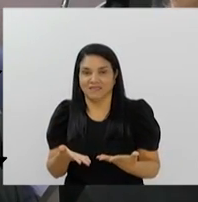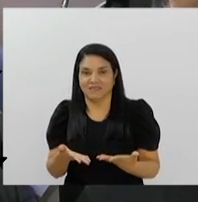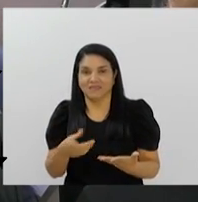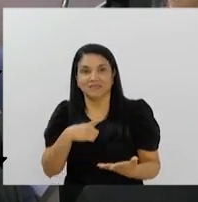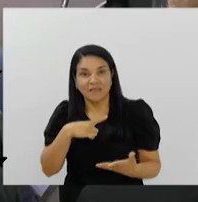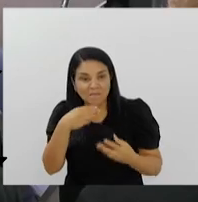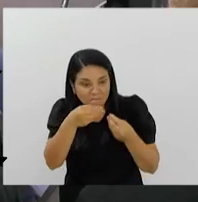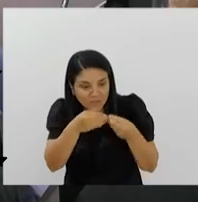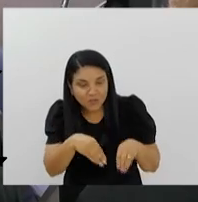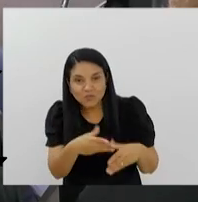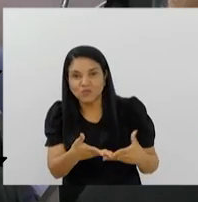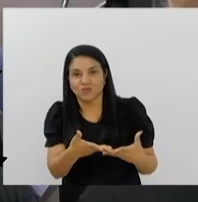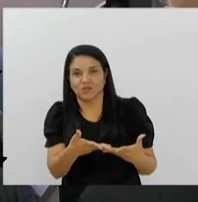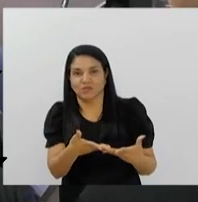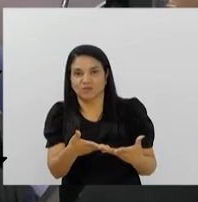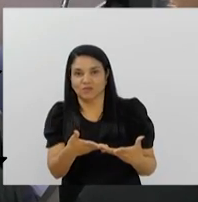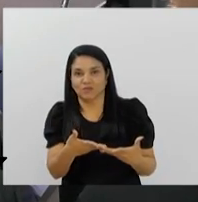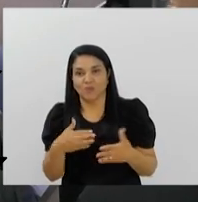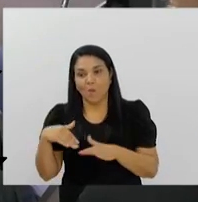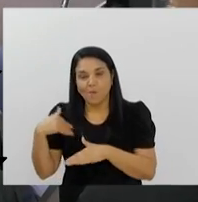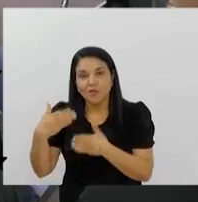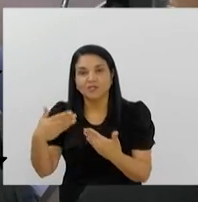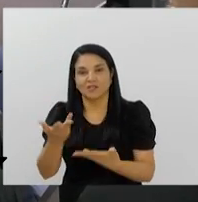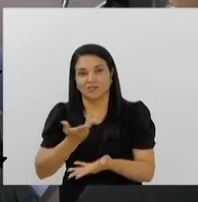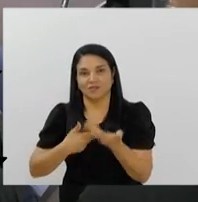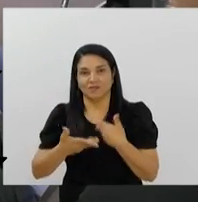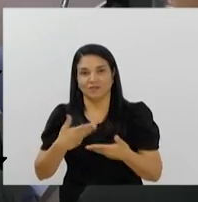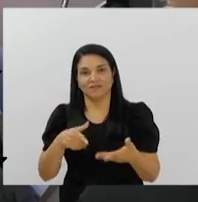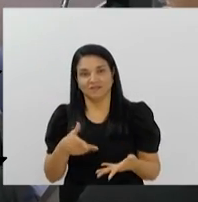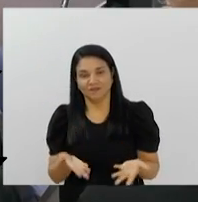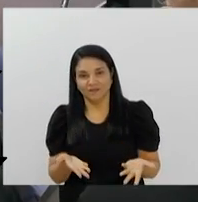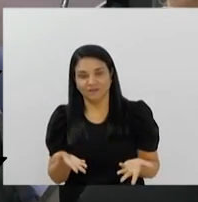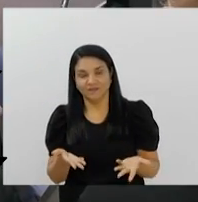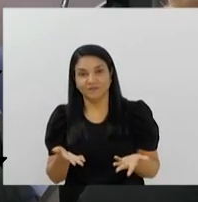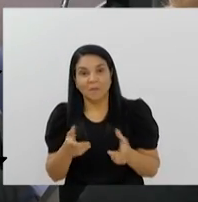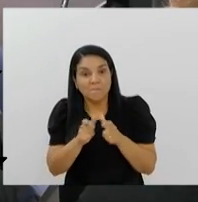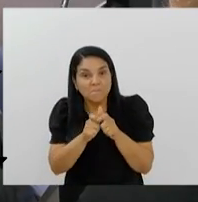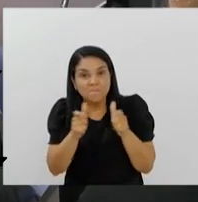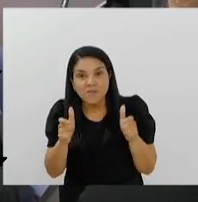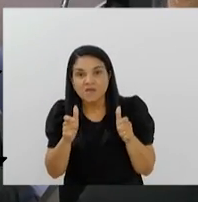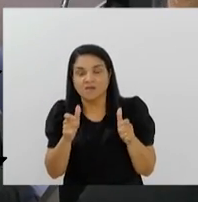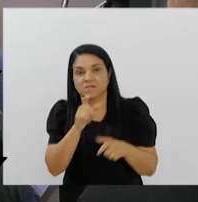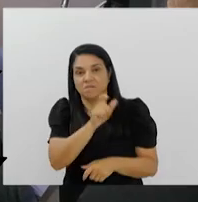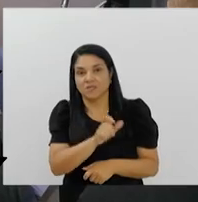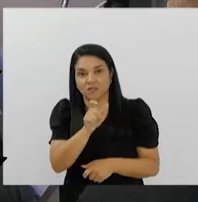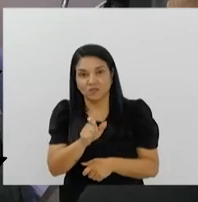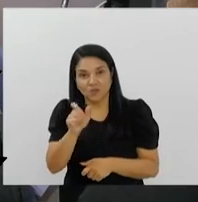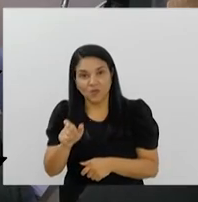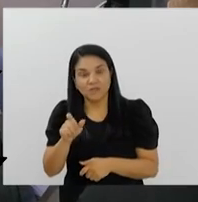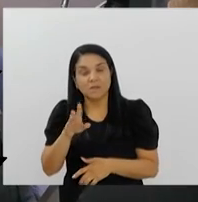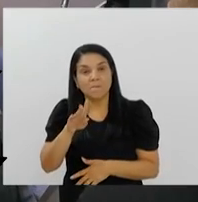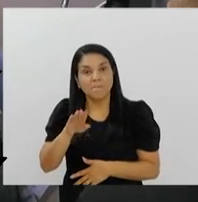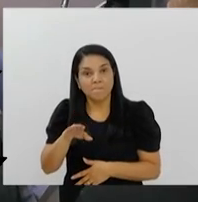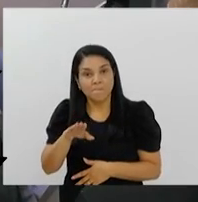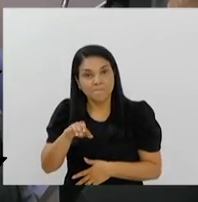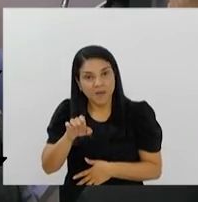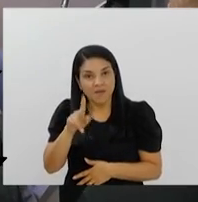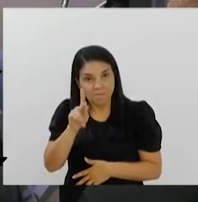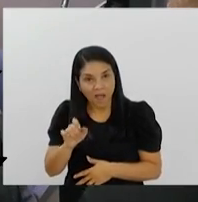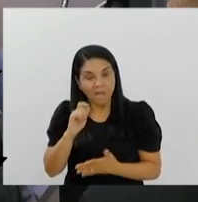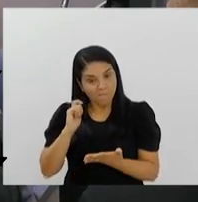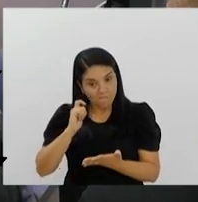de toda a negociação isso é inaceitável e a maioria absoluta dessas mães e pais pagam em